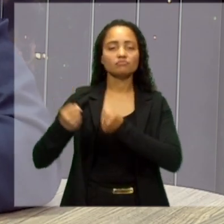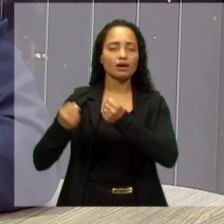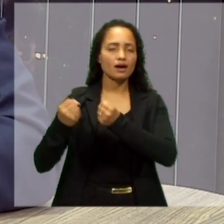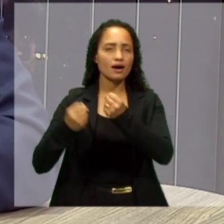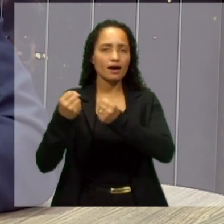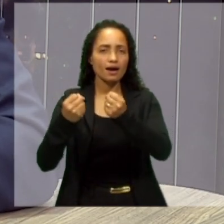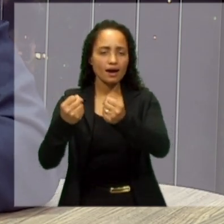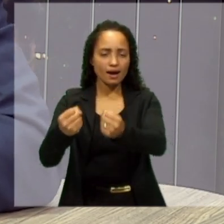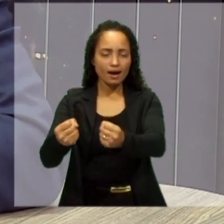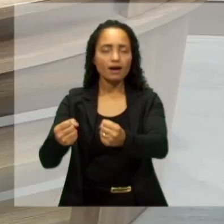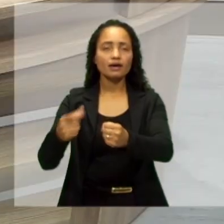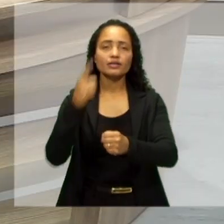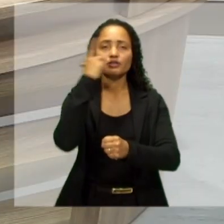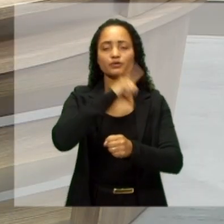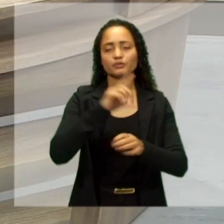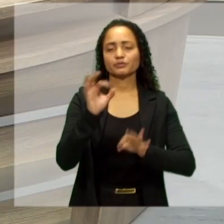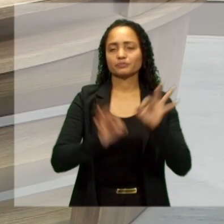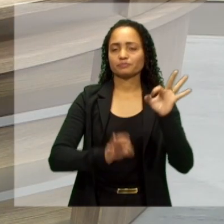prestou assistência jurídica.